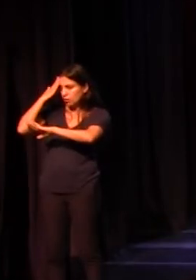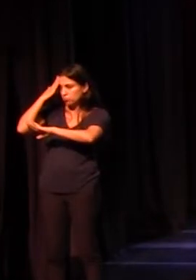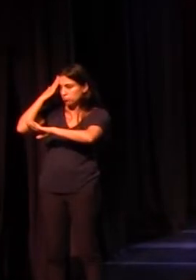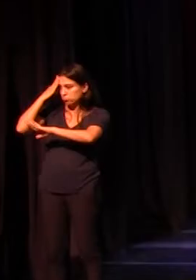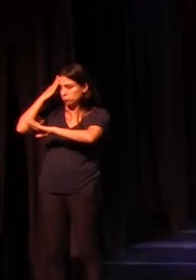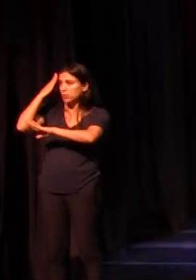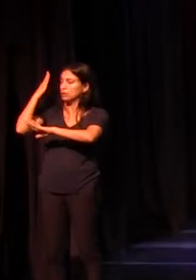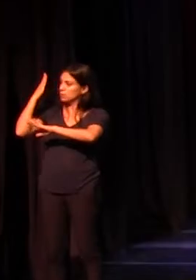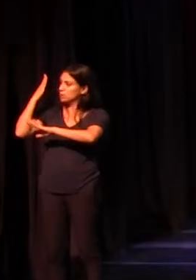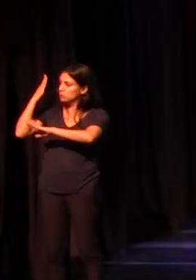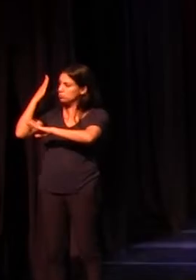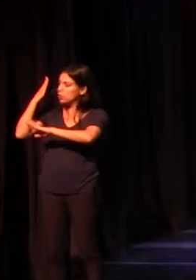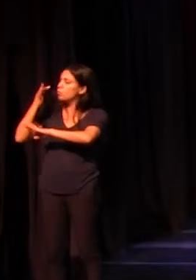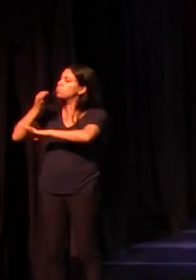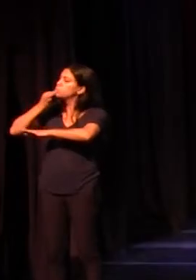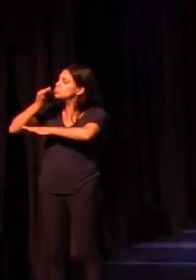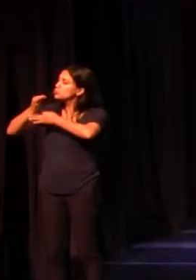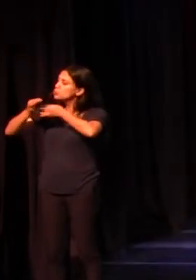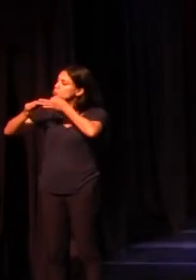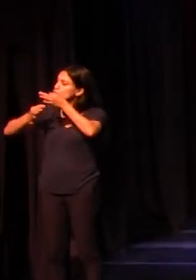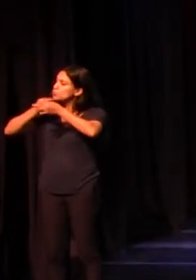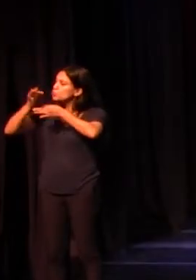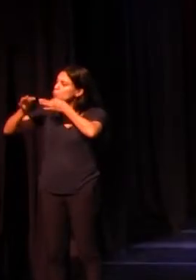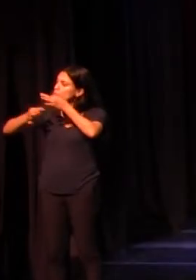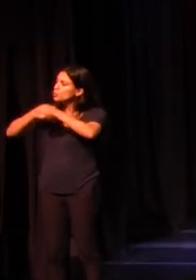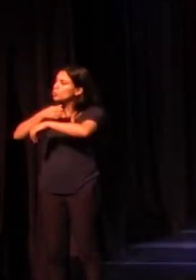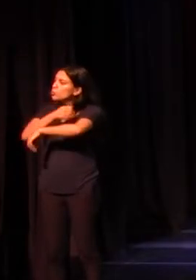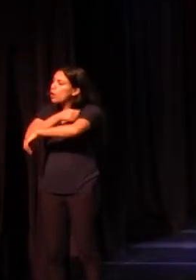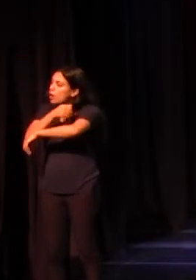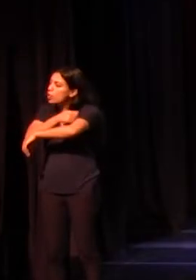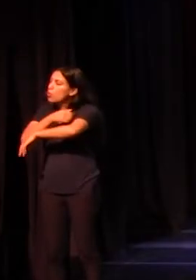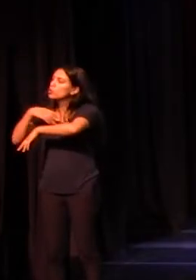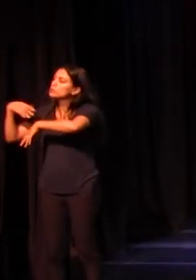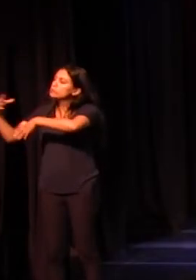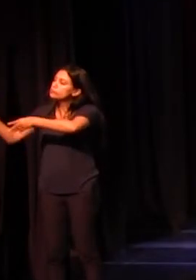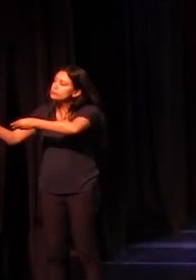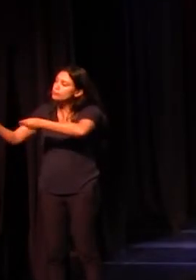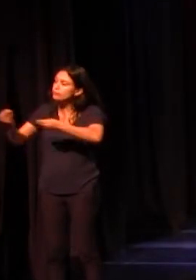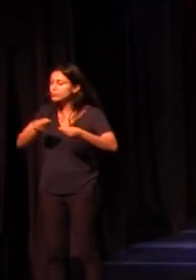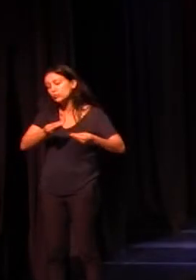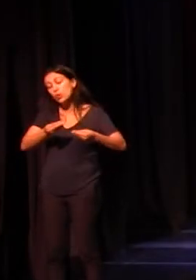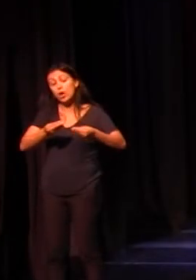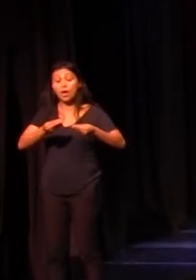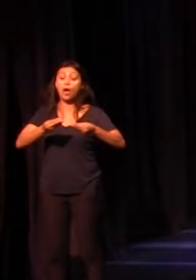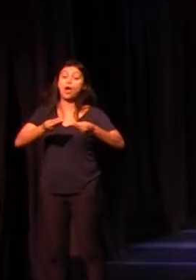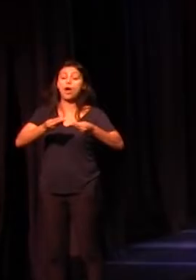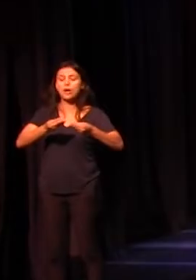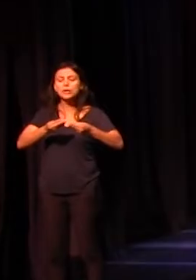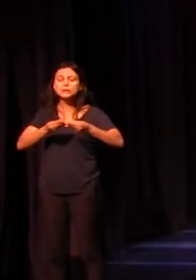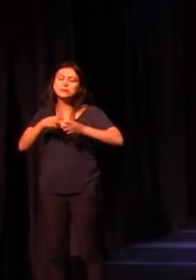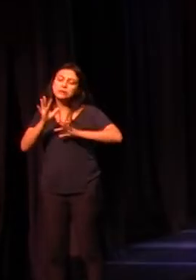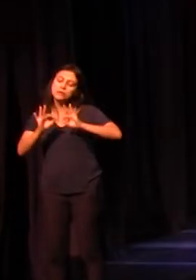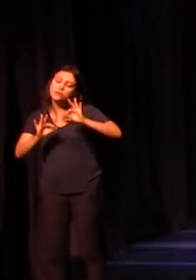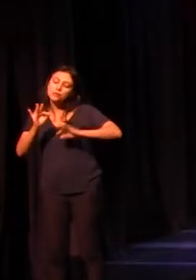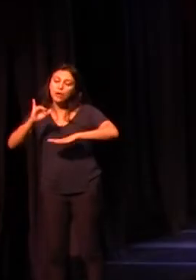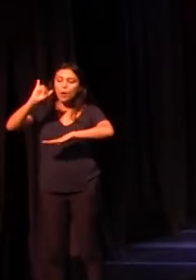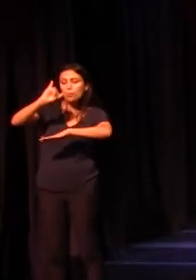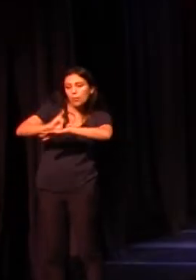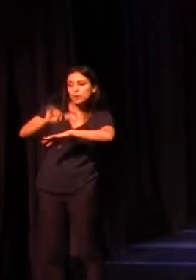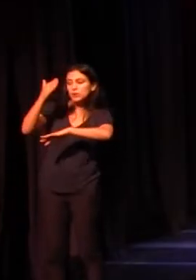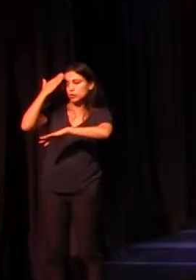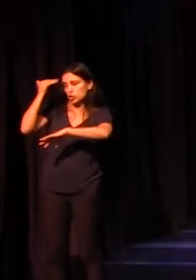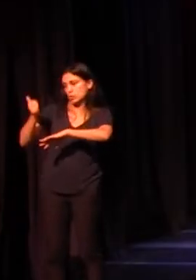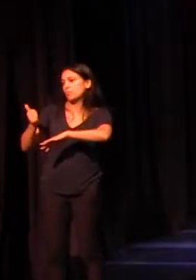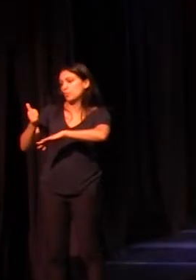com base nessa pesquisa, com base em conhecer esses alunos, que nós fizemos a matriz de saberes. Então,